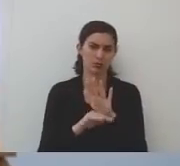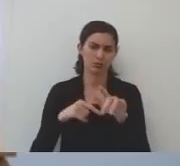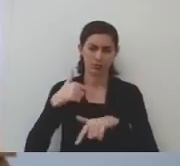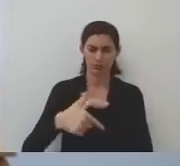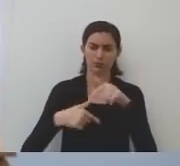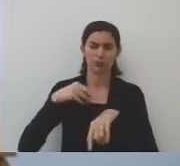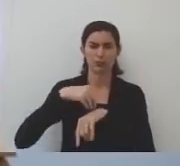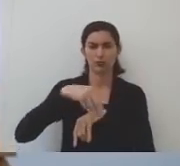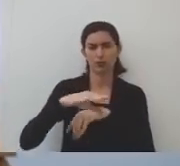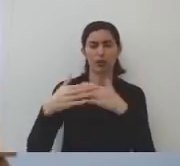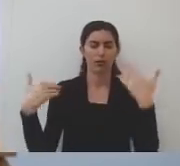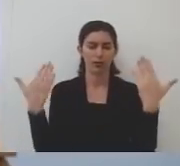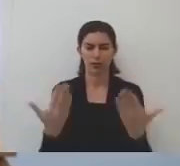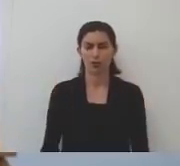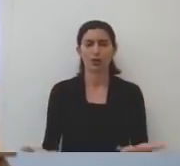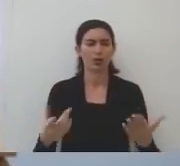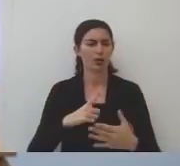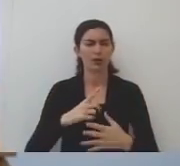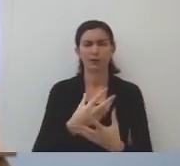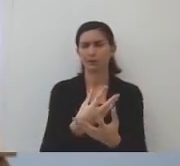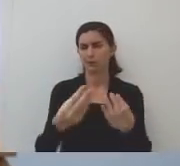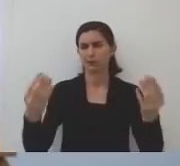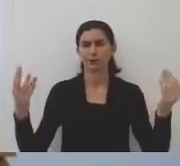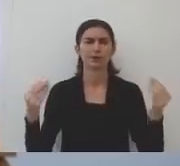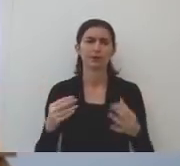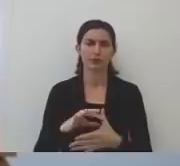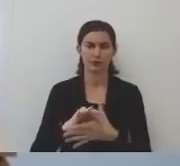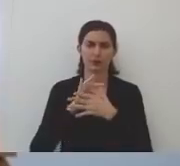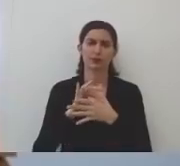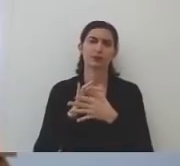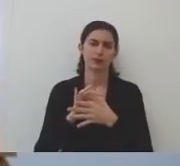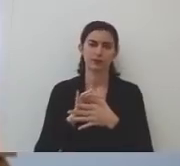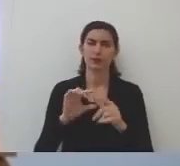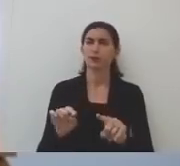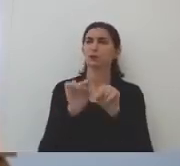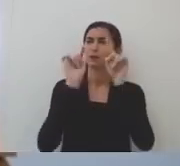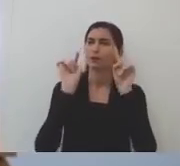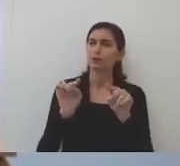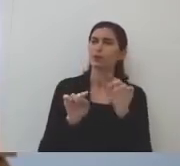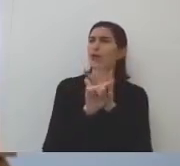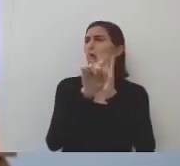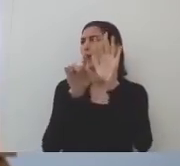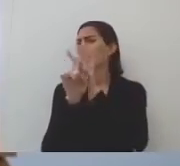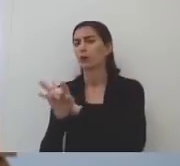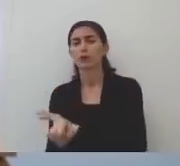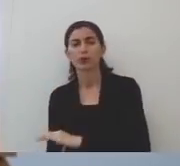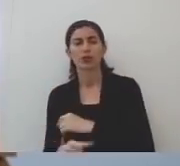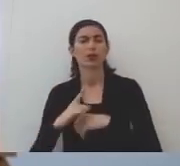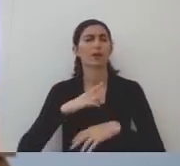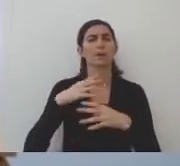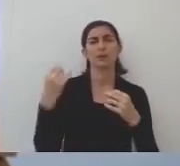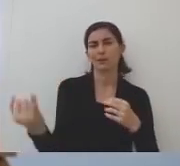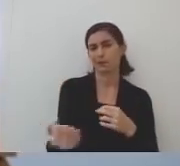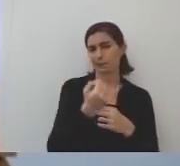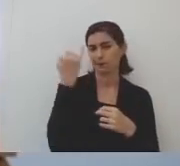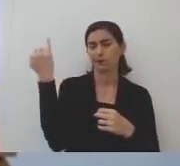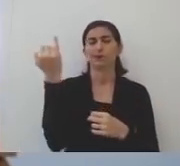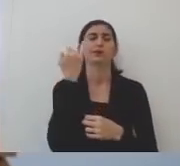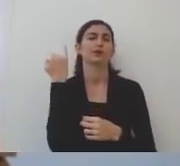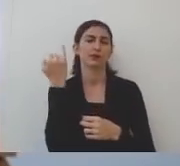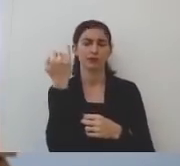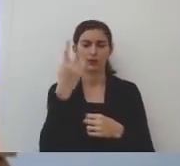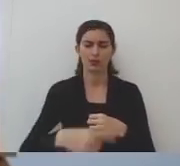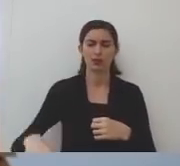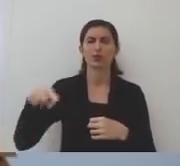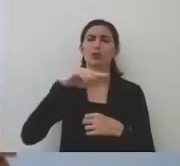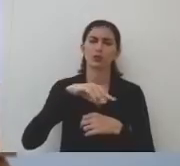vocês até agora, a gente tem muito a presença das interrogações, dos questionamentos, e eles são muito importantes para a